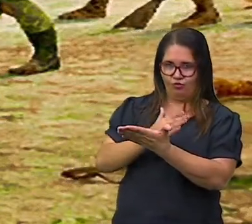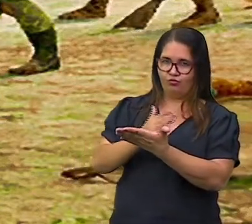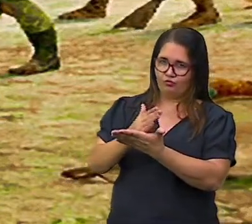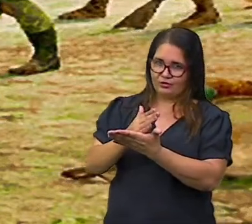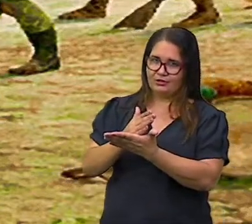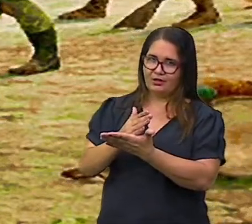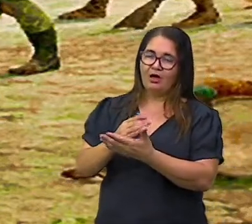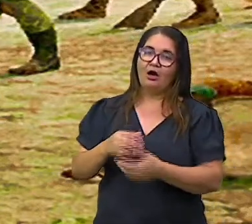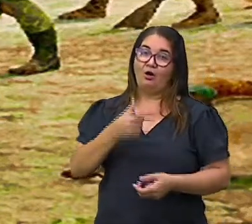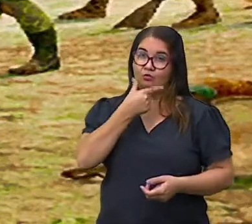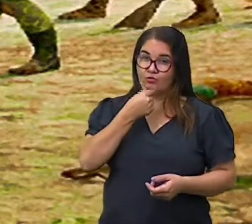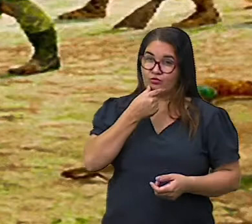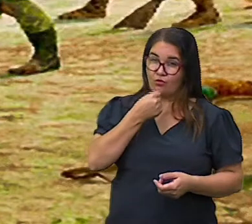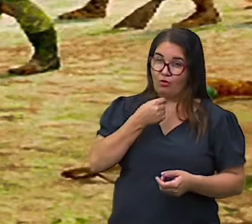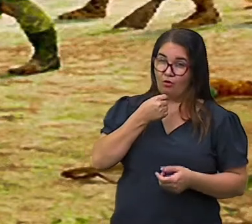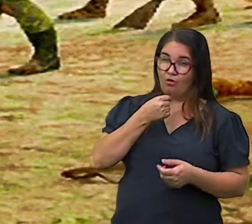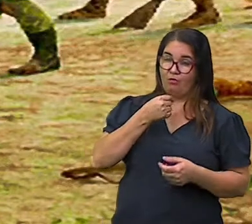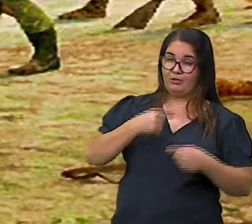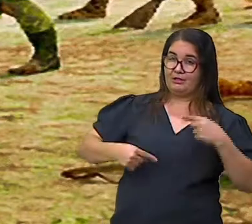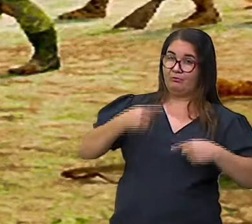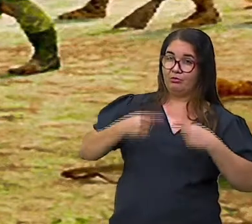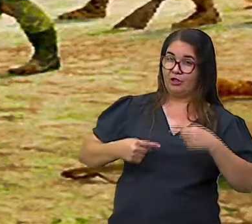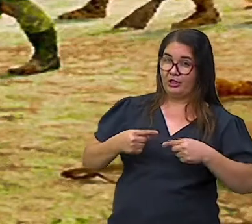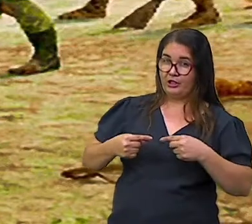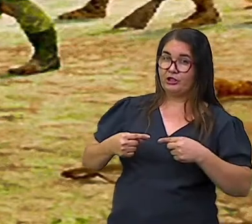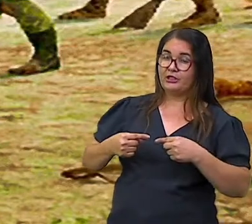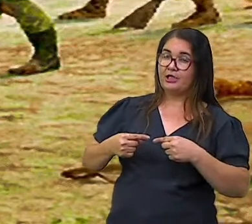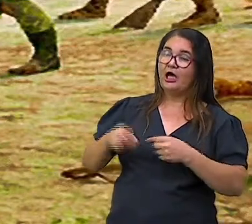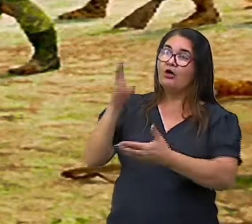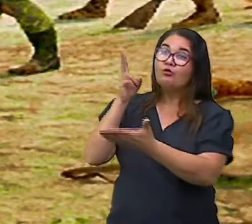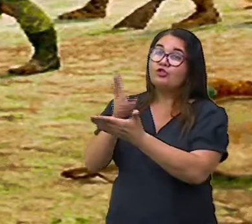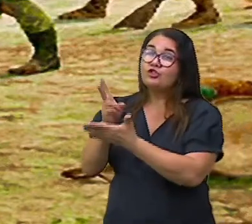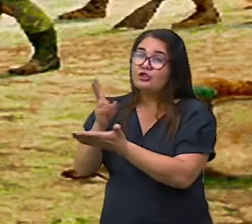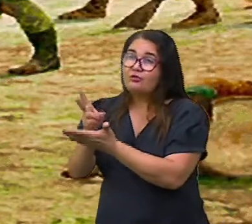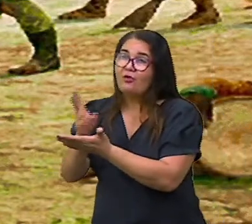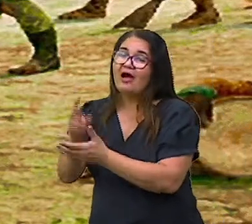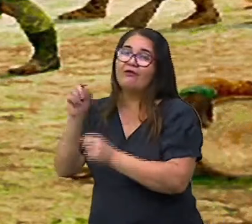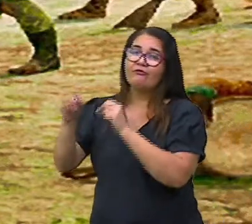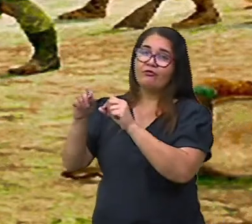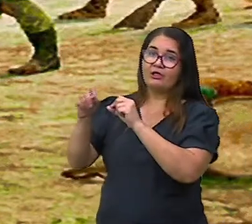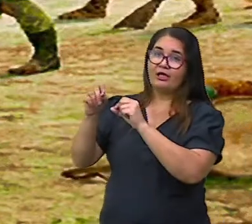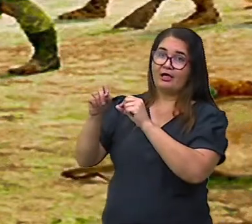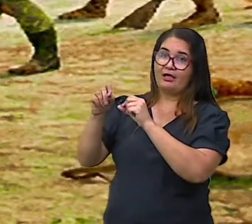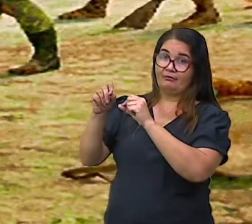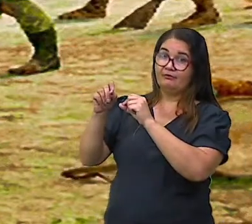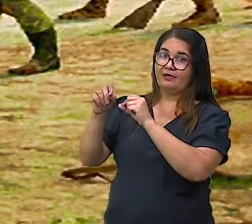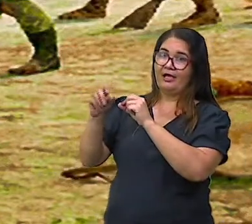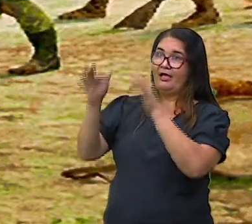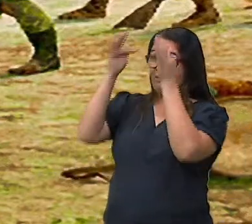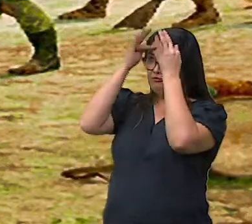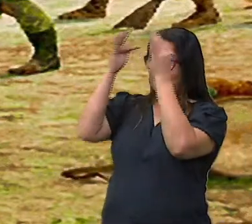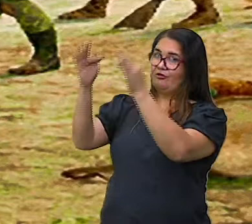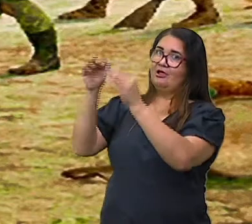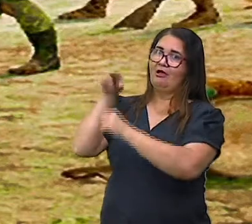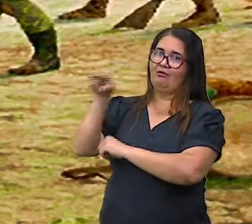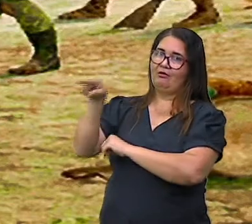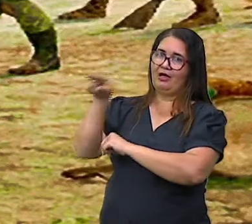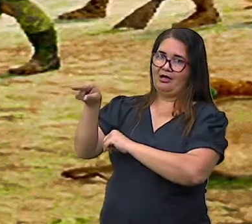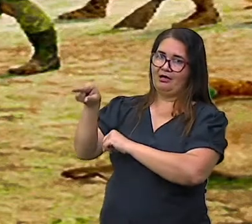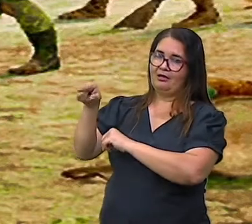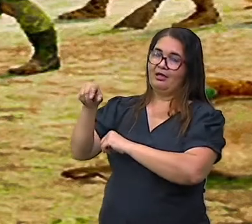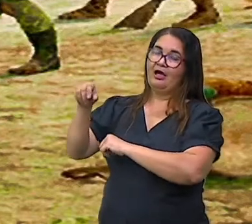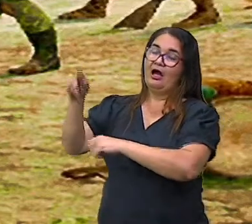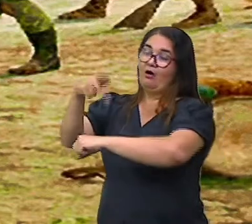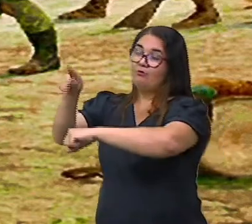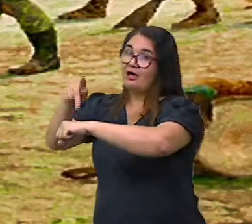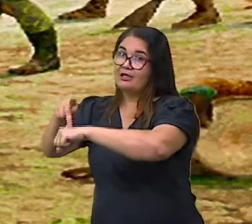aqui no país. Então, o processo de independência aqui no Brasil não foi pacífico, como muitos